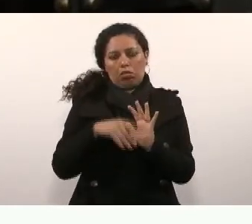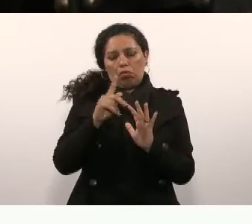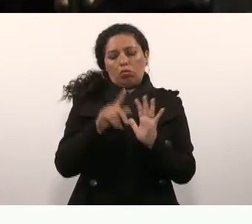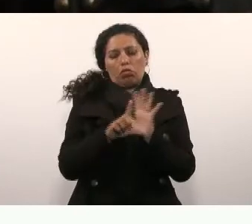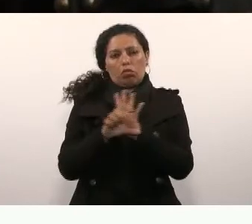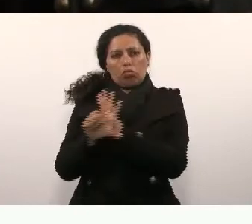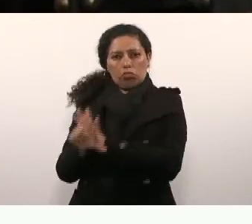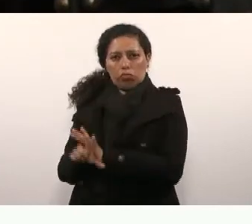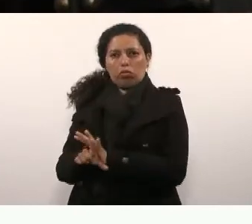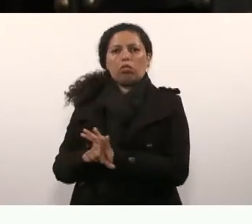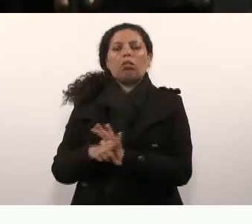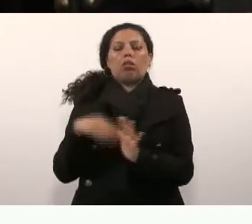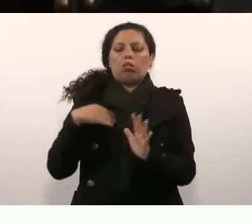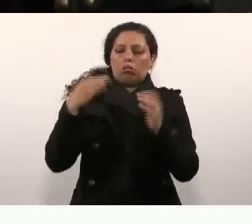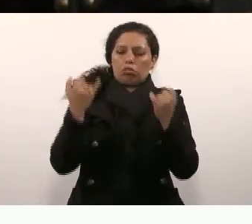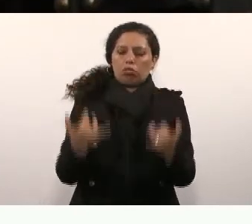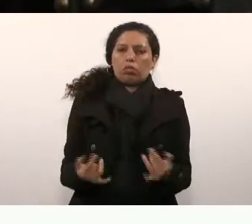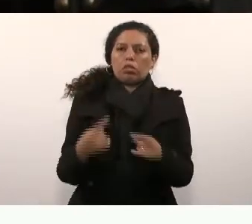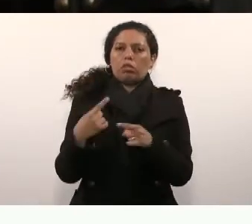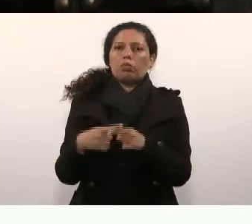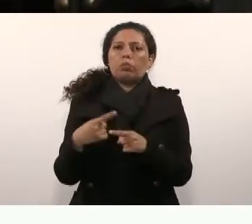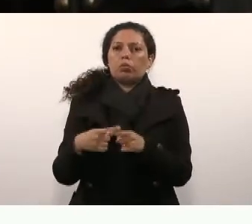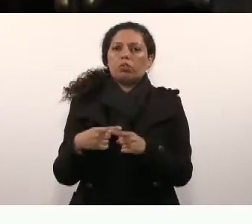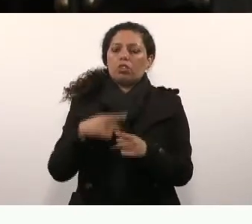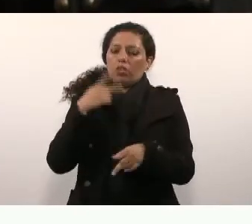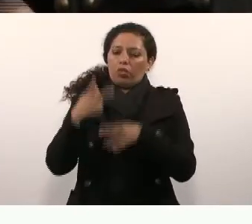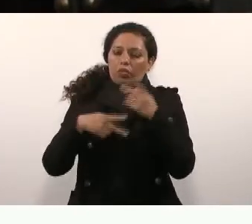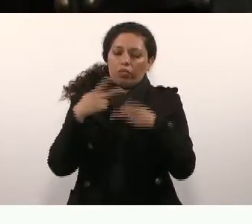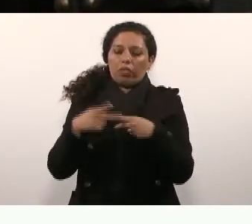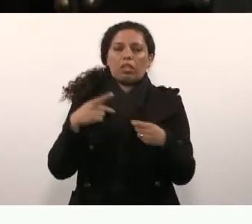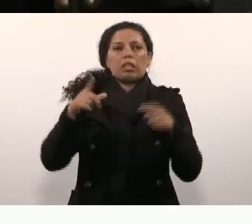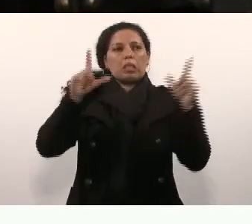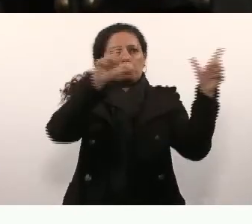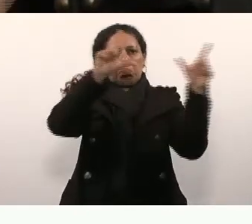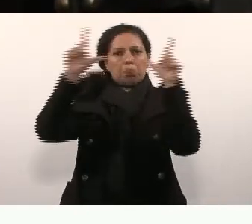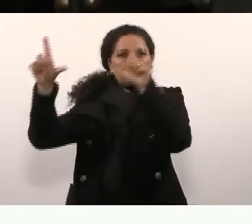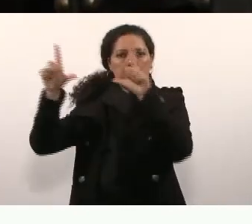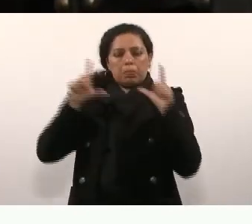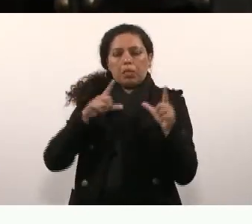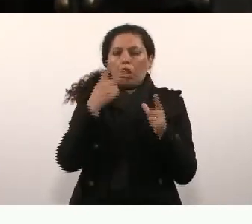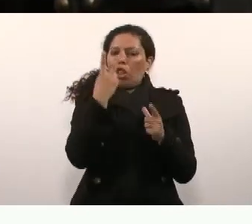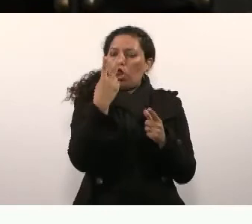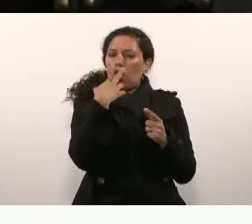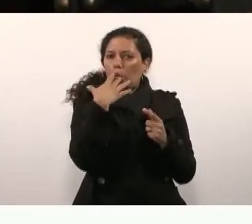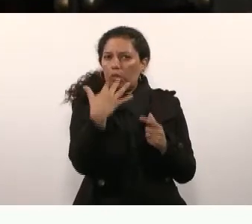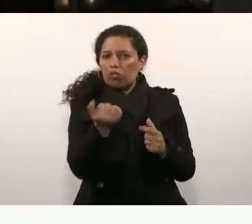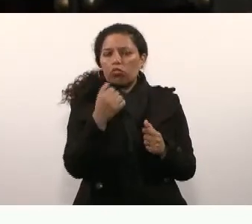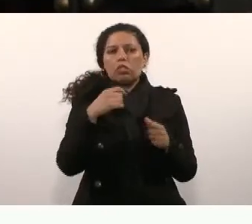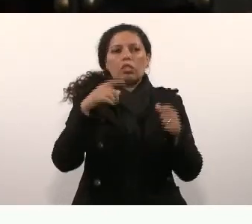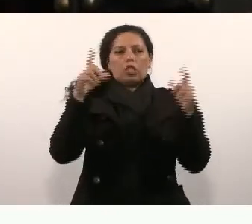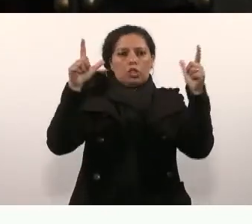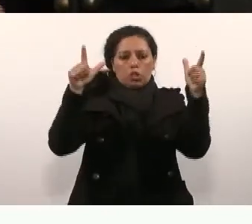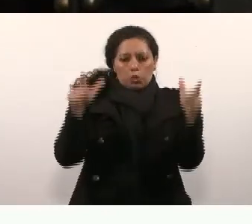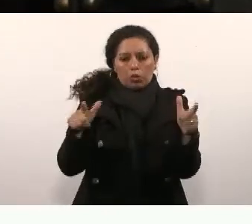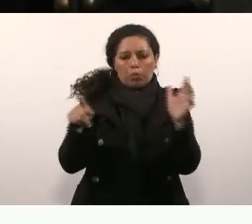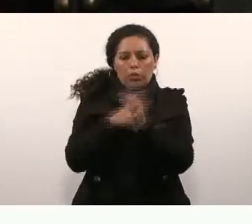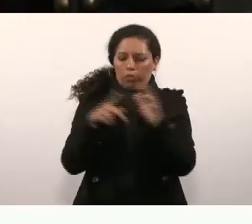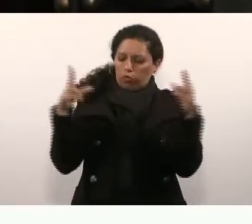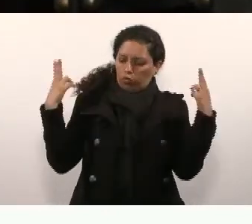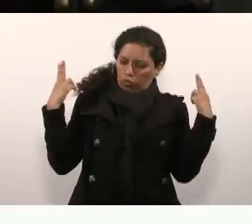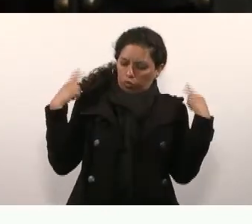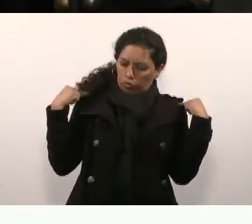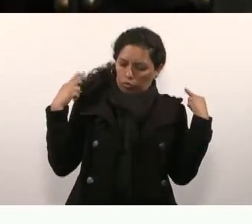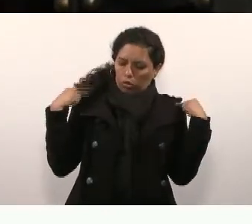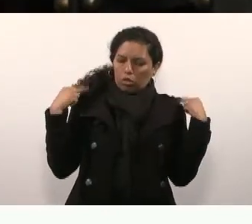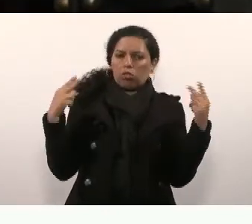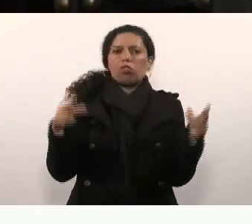que coloca a questão de se ter placas bilíngues em ambientes locais turísticos, e